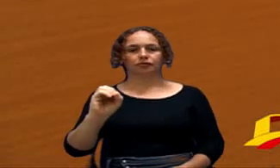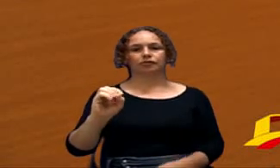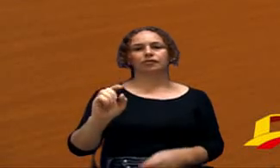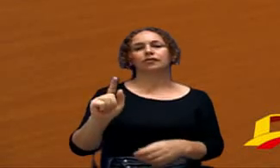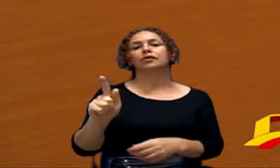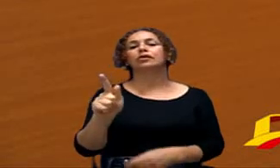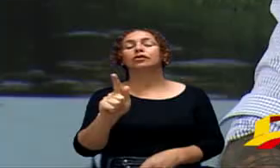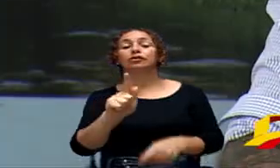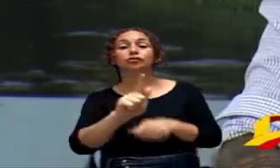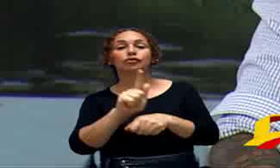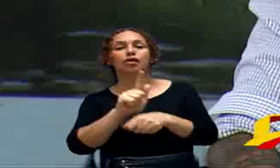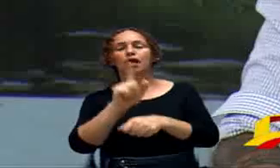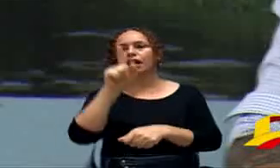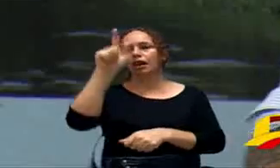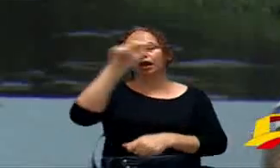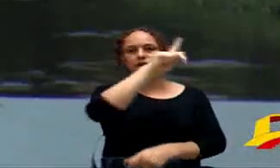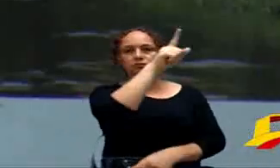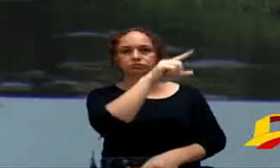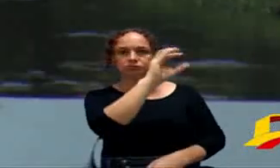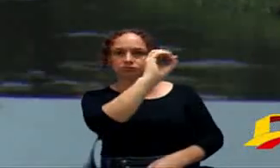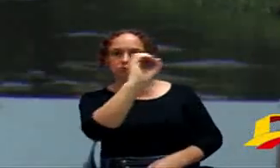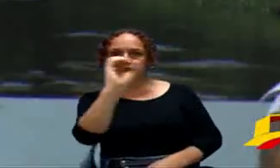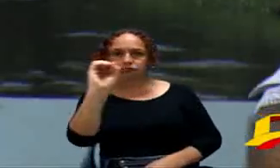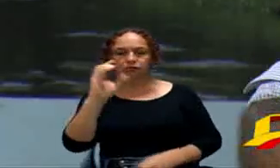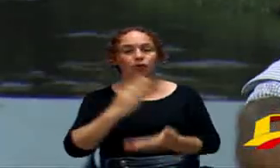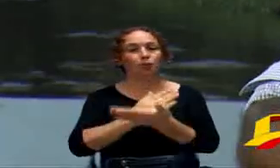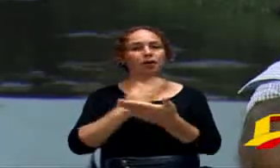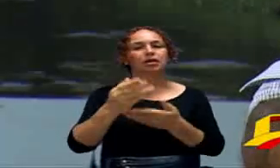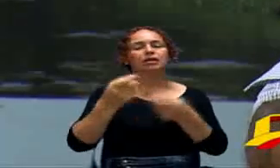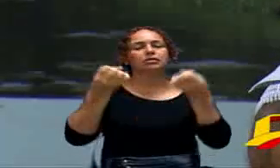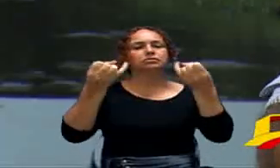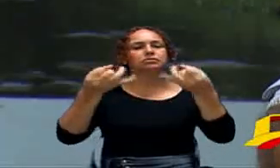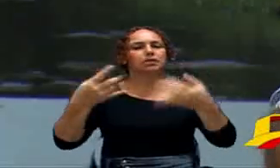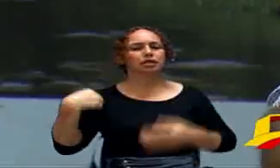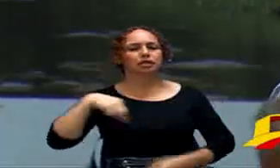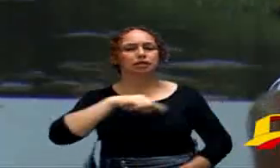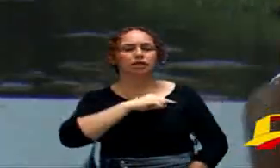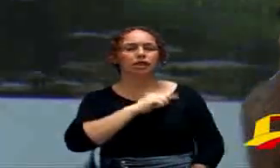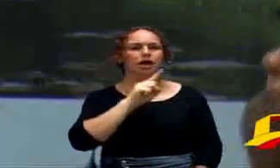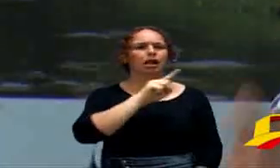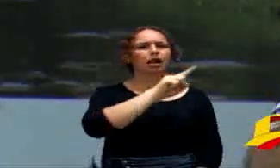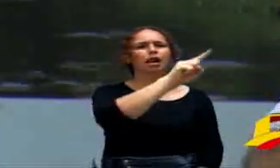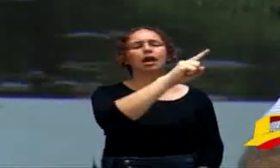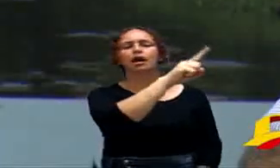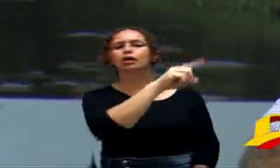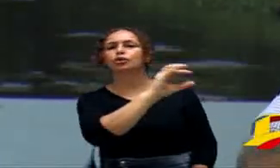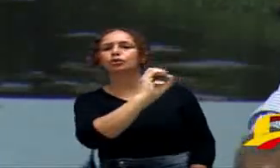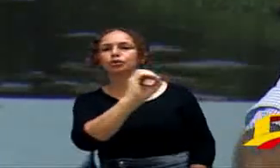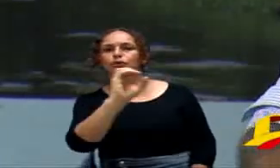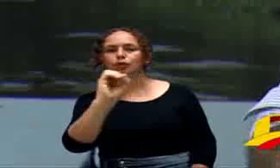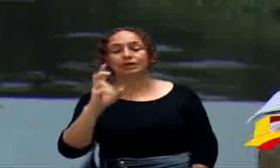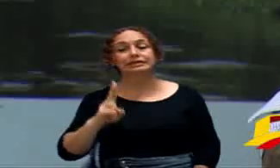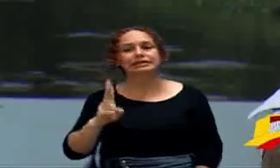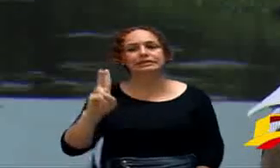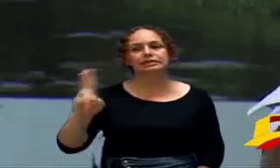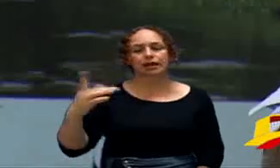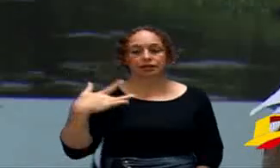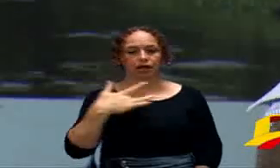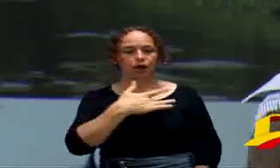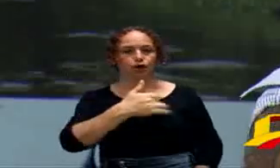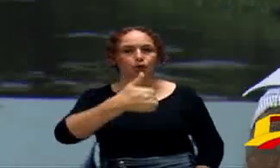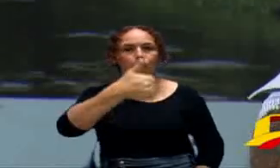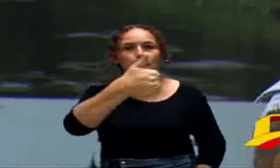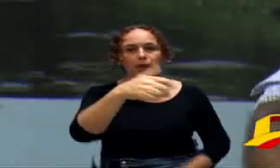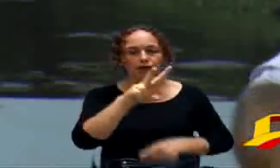eu gostaria de iniciar dizendo que nós, o Zoológico, nós estamos visando sempre o bem-estar do Sandro. Então, aqui a gente não